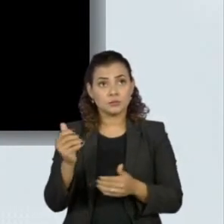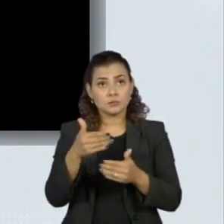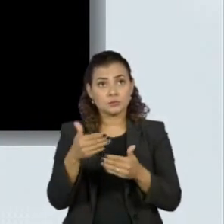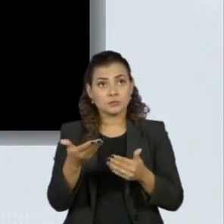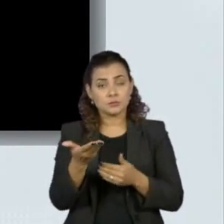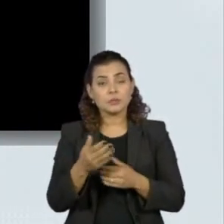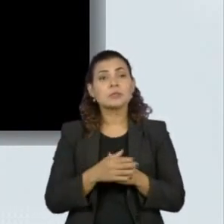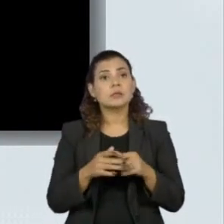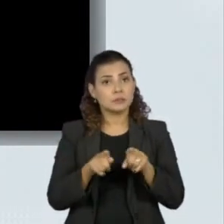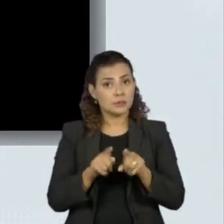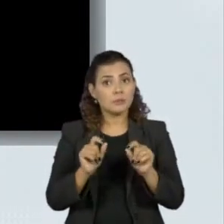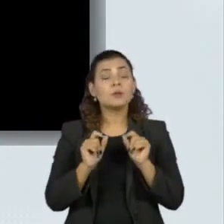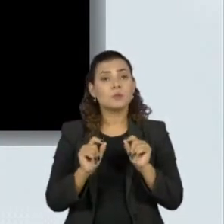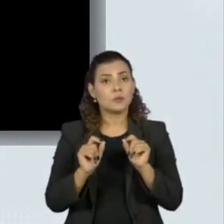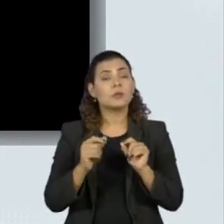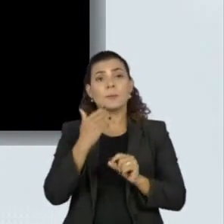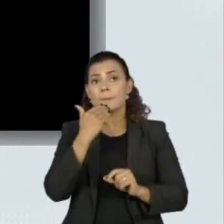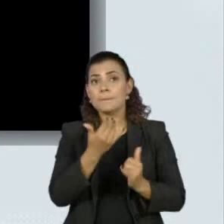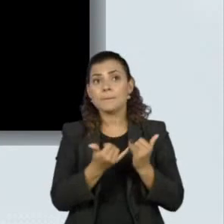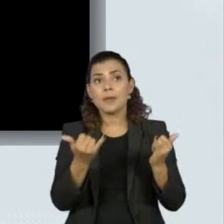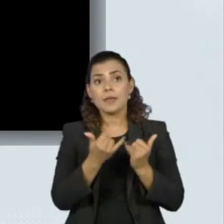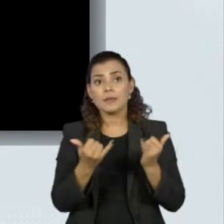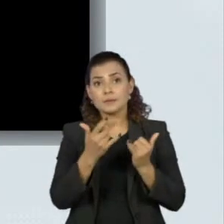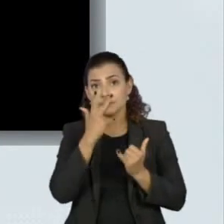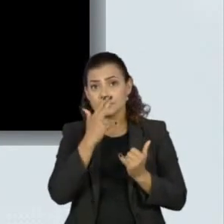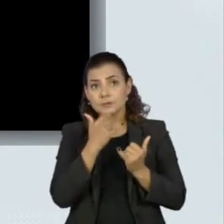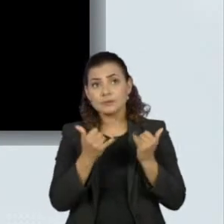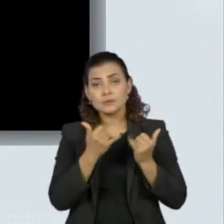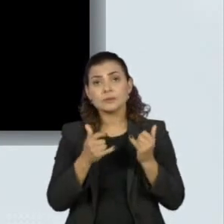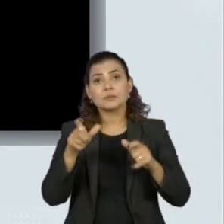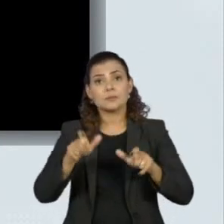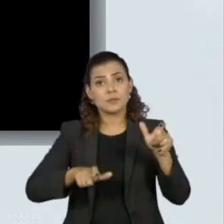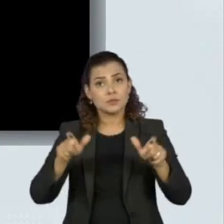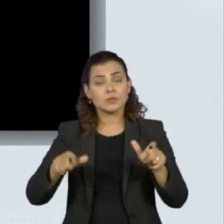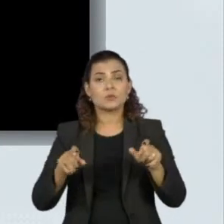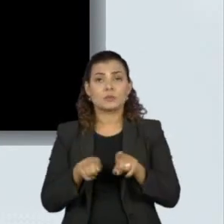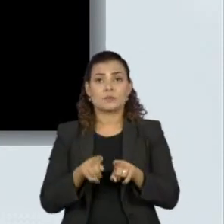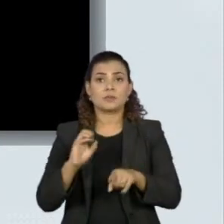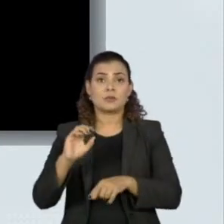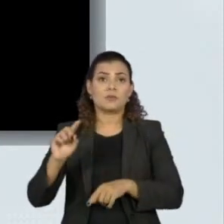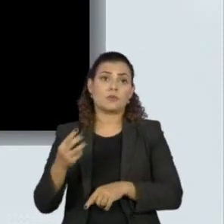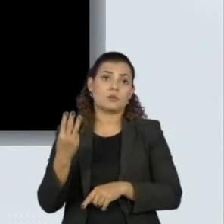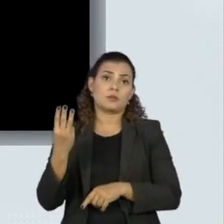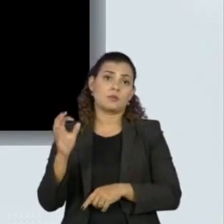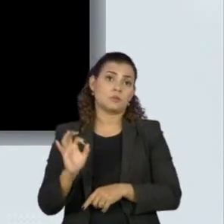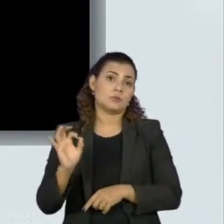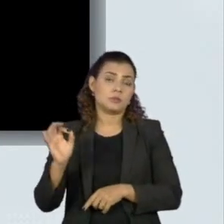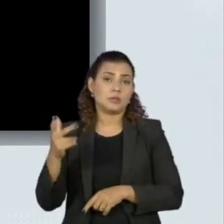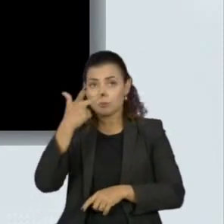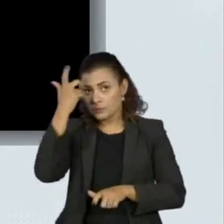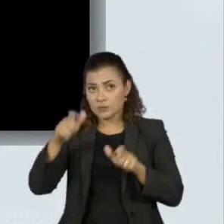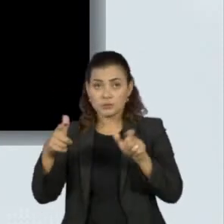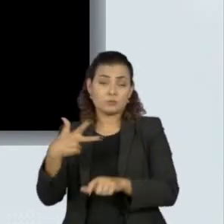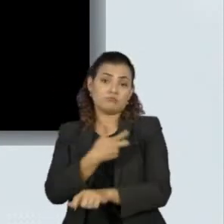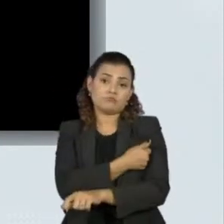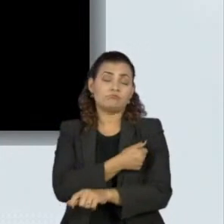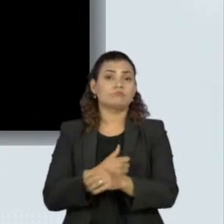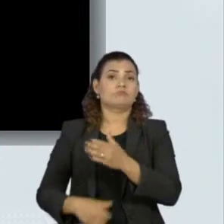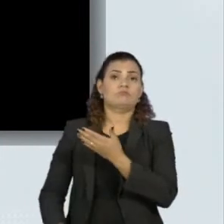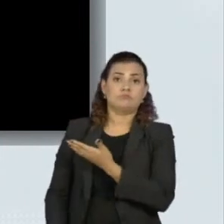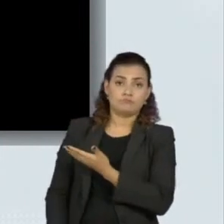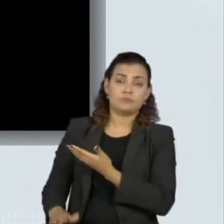e essa frequência foi semelhante entre os participantes que receberam a vacina e os que